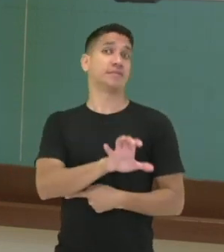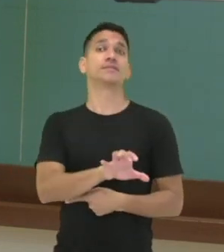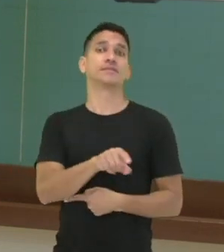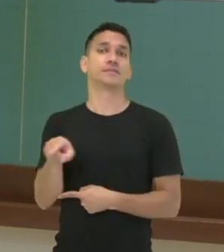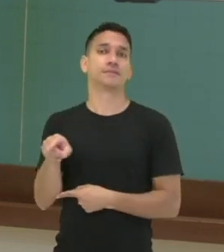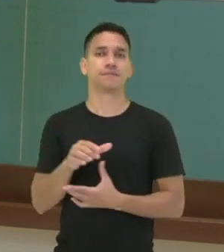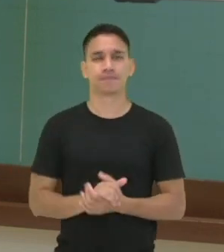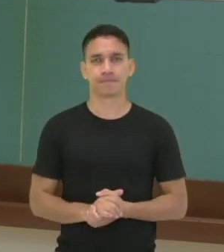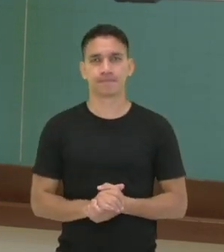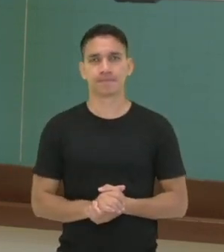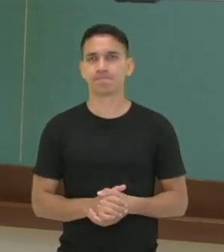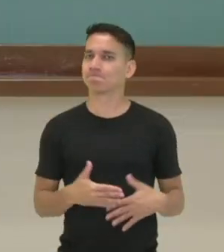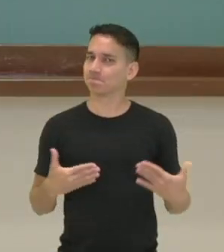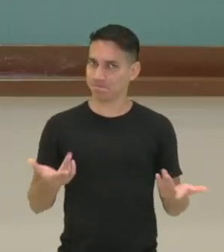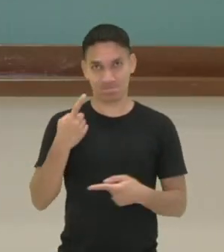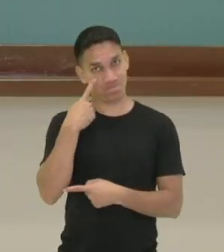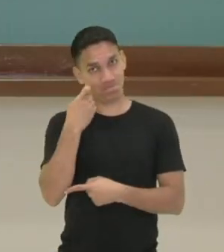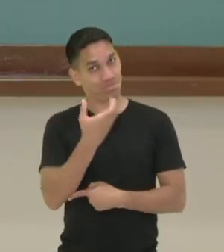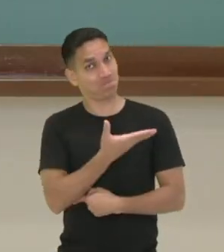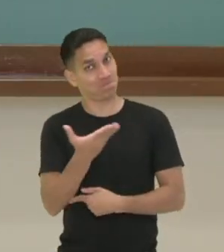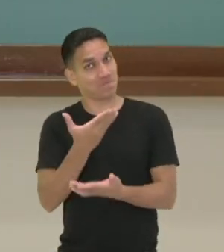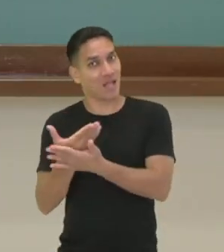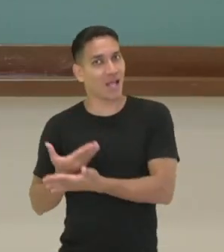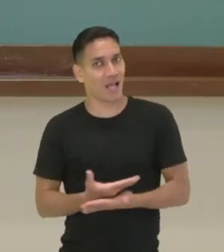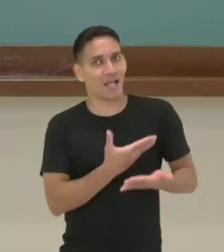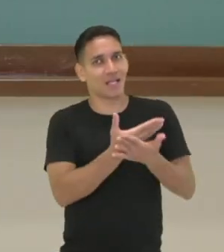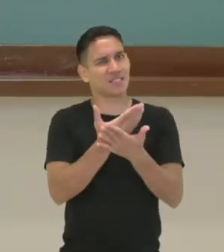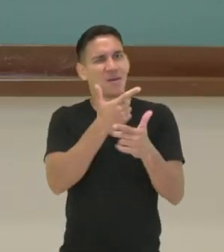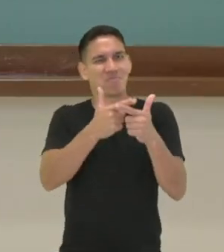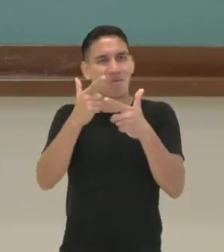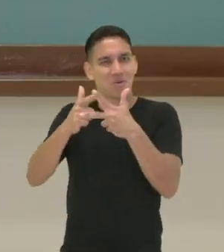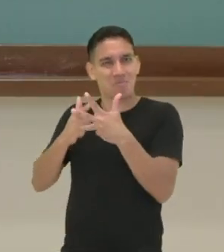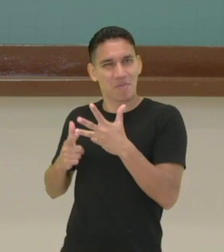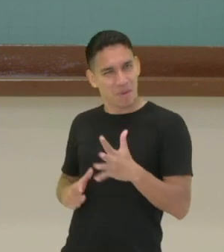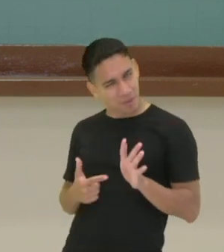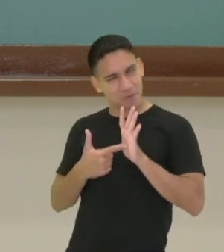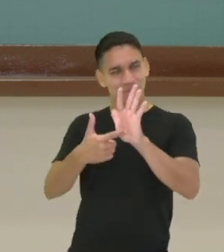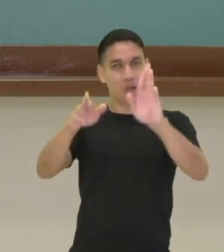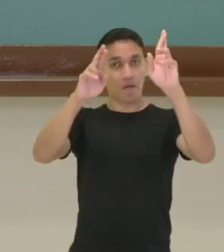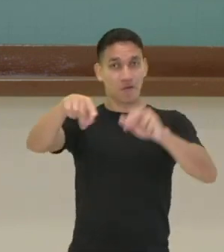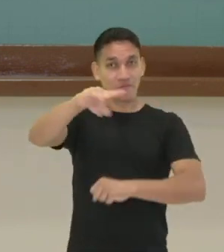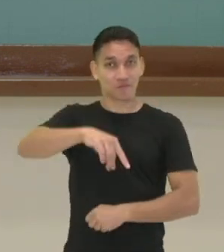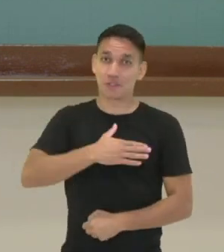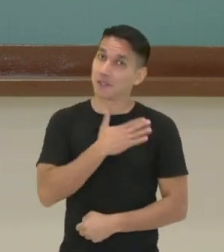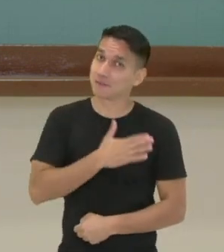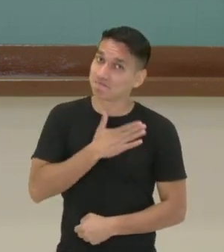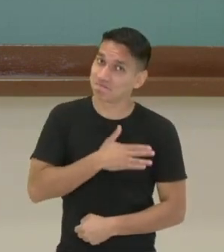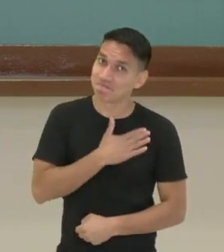esse fato. Muito interessante essa aula, essa problematização aqui. Eu espero que vocês tenham